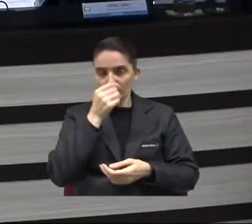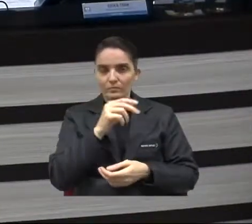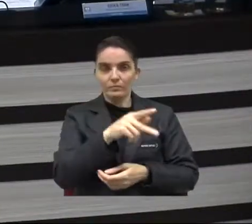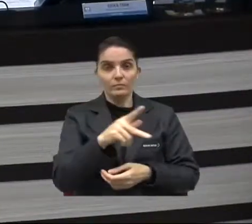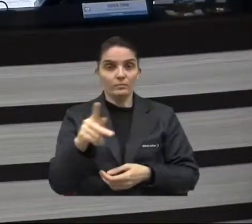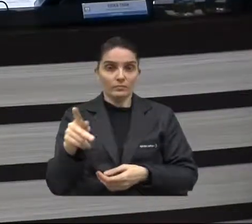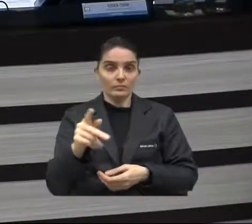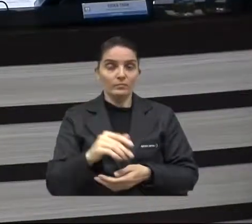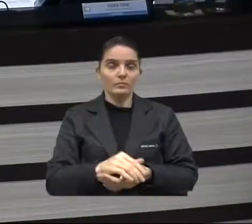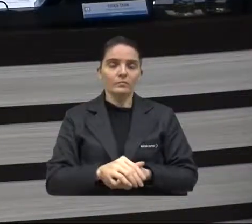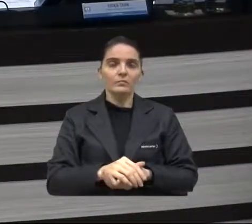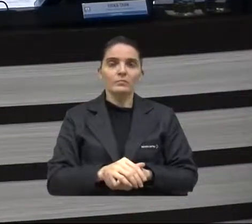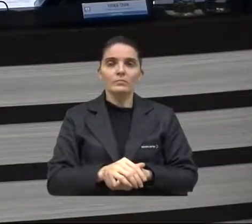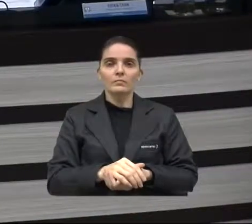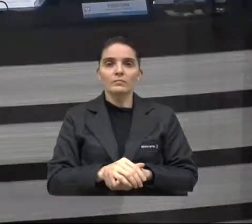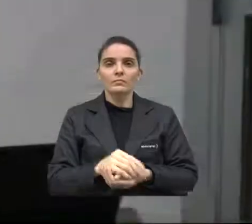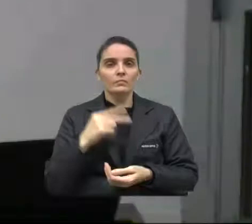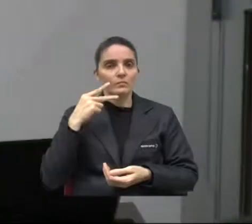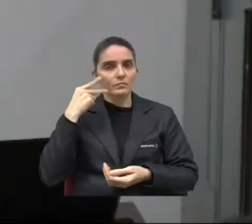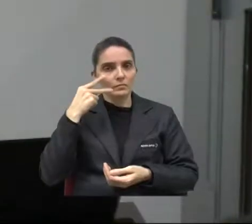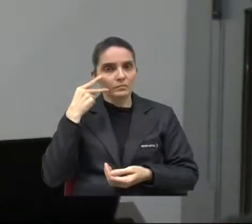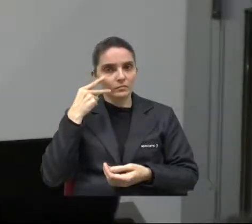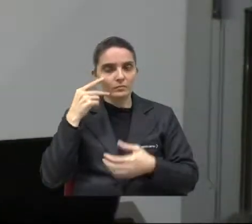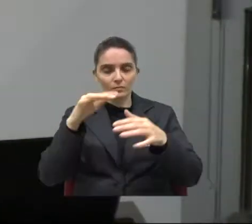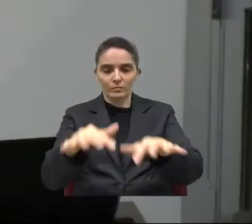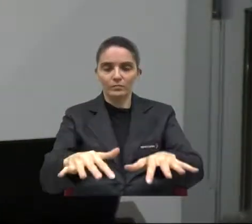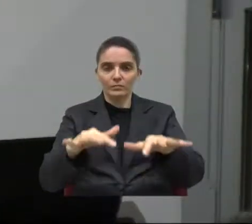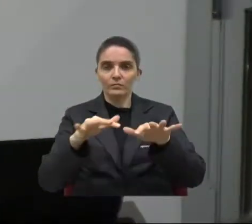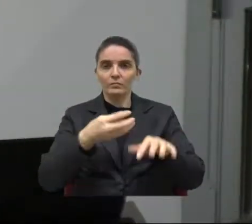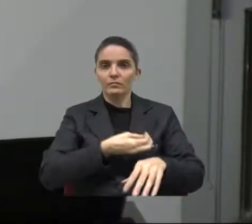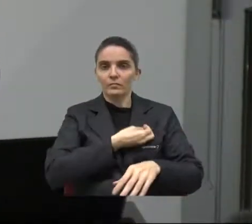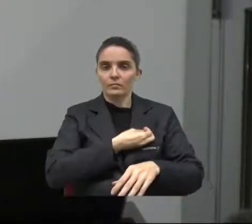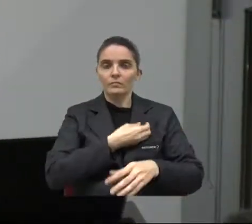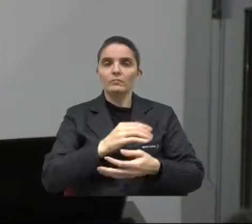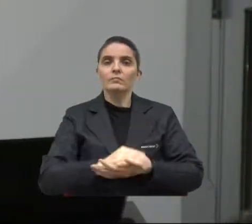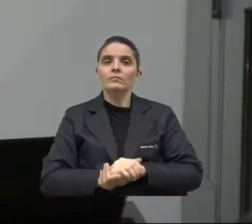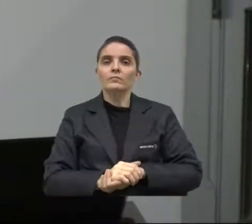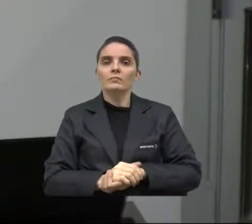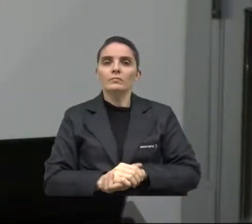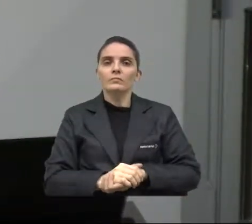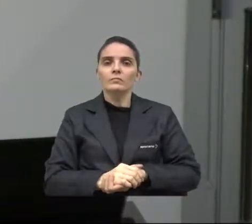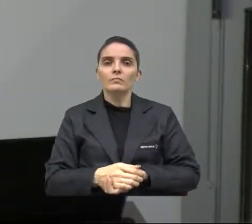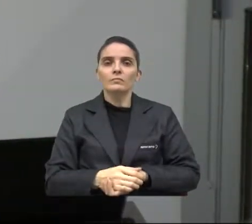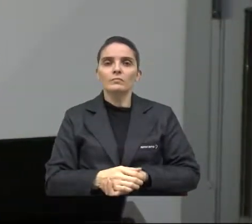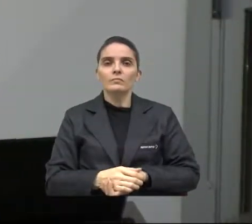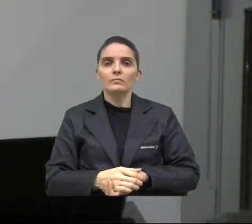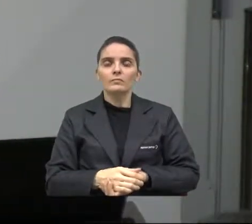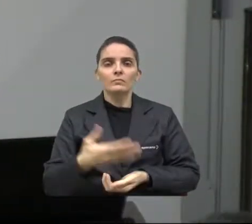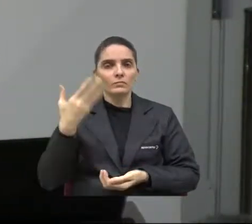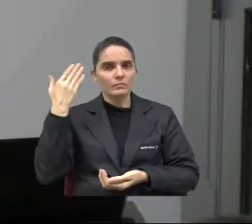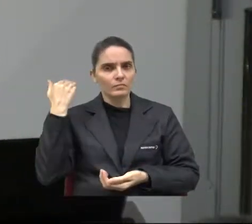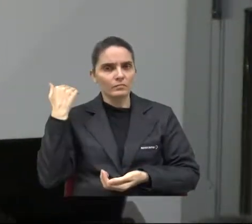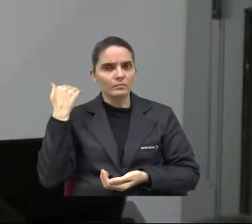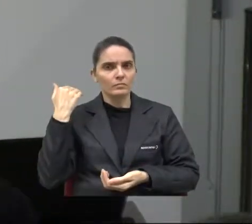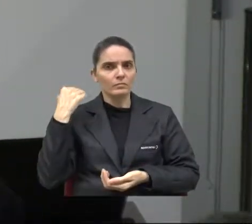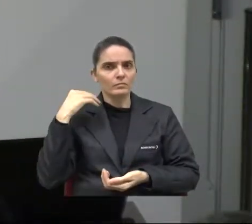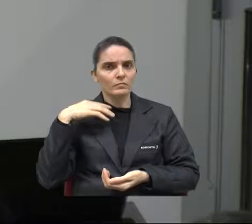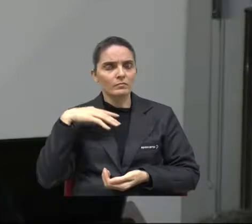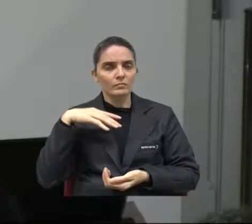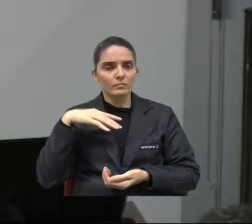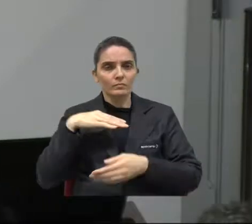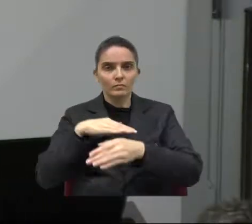presidente, senhores vereadores, público presente. Outro dia, uma noite de quarta ou